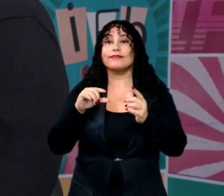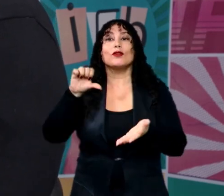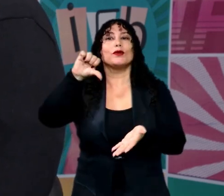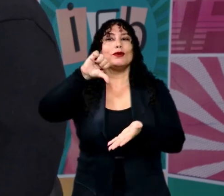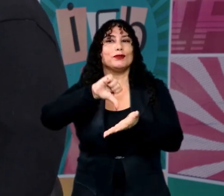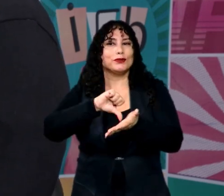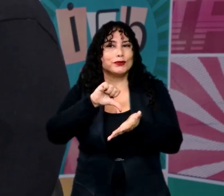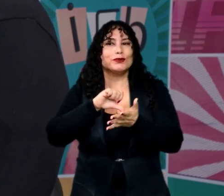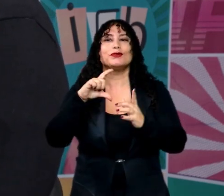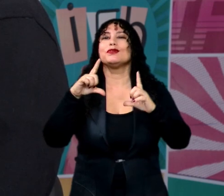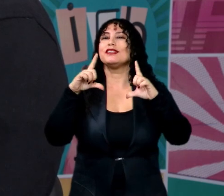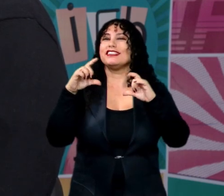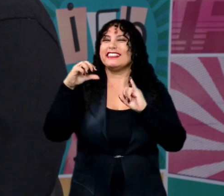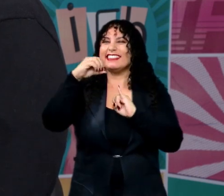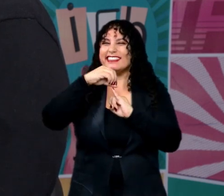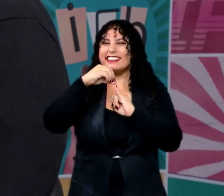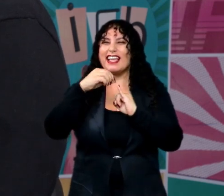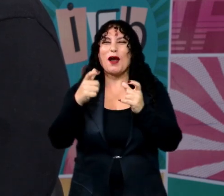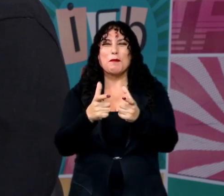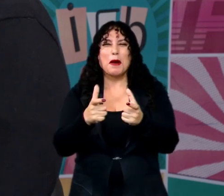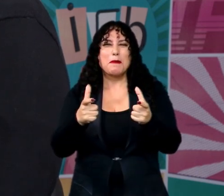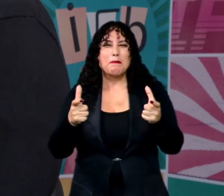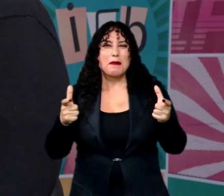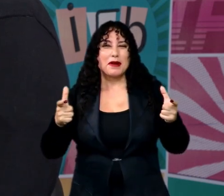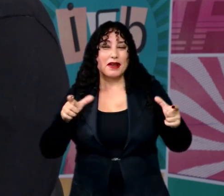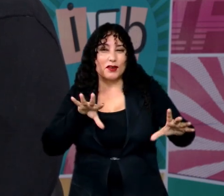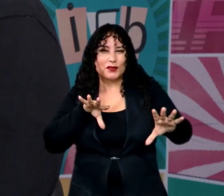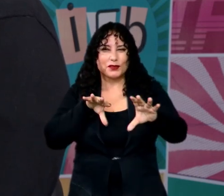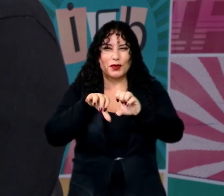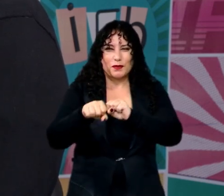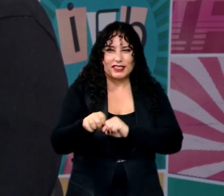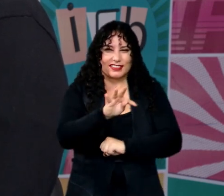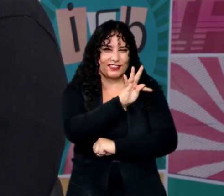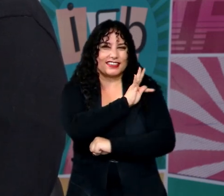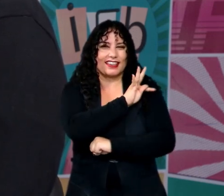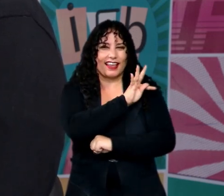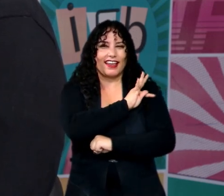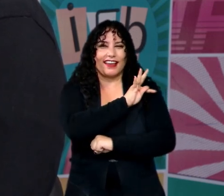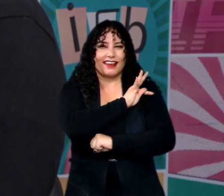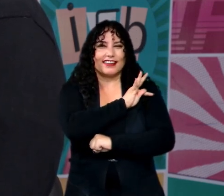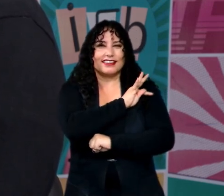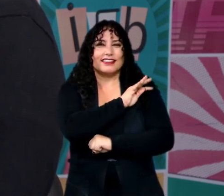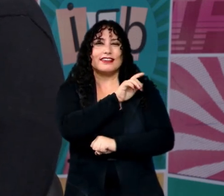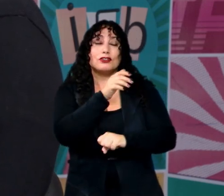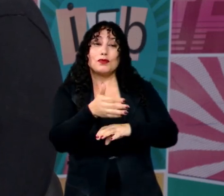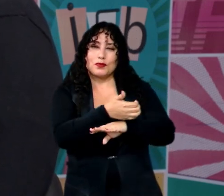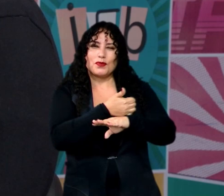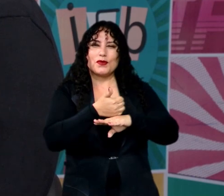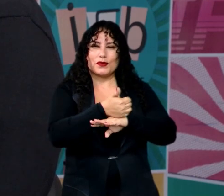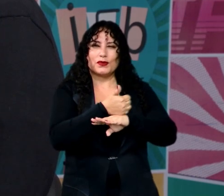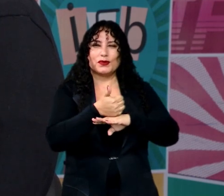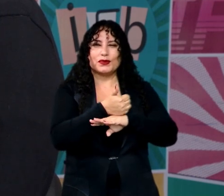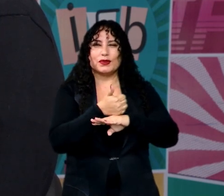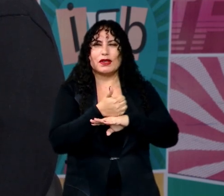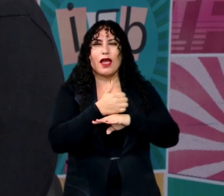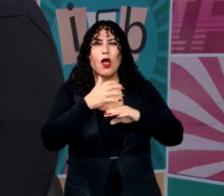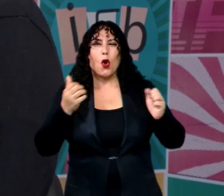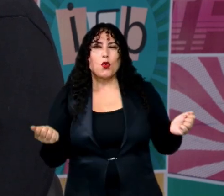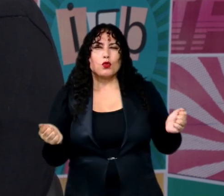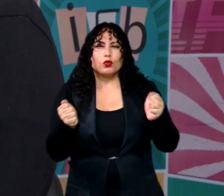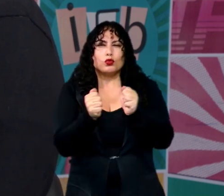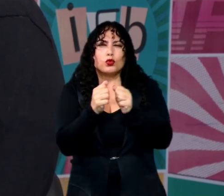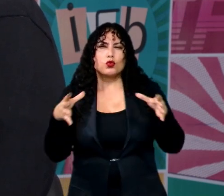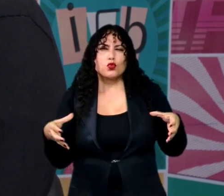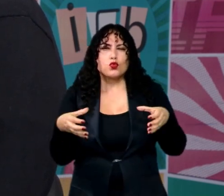é conseguir ampliar a formação técnica desse tipo de profissão, né? É um conjunto, né?